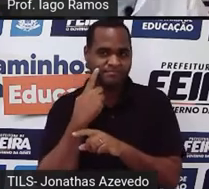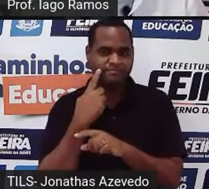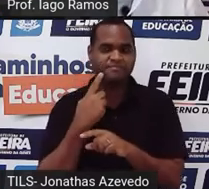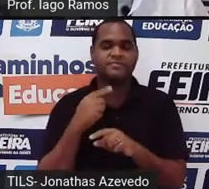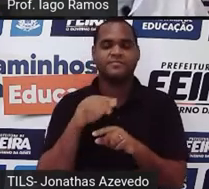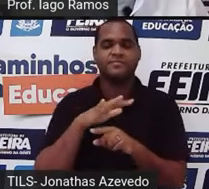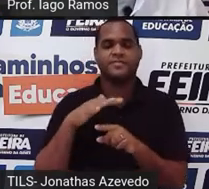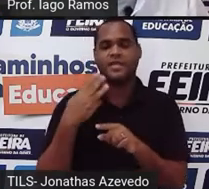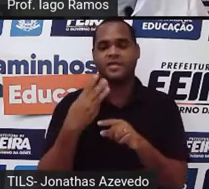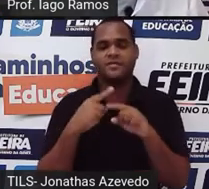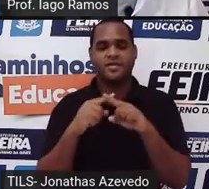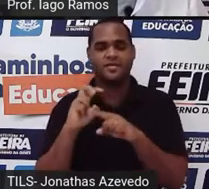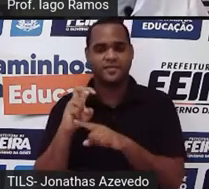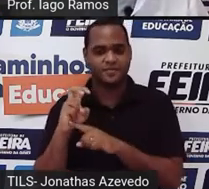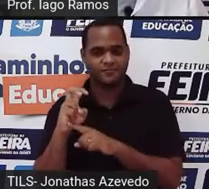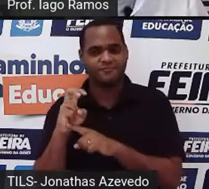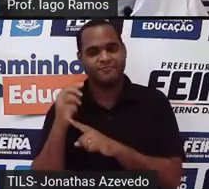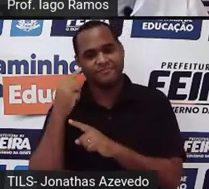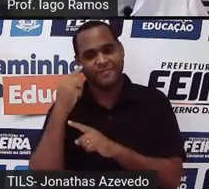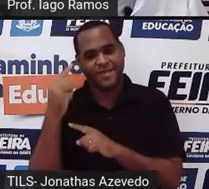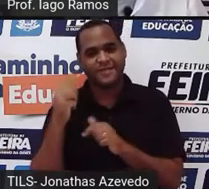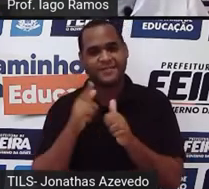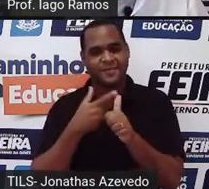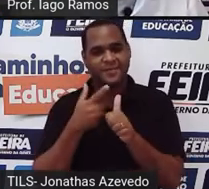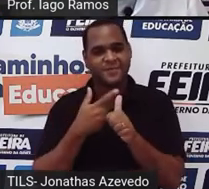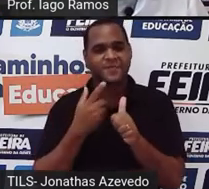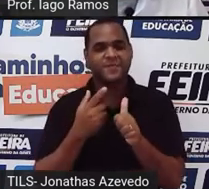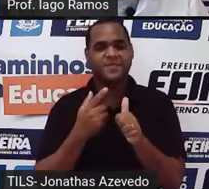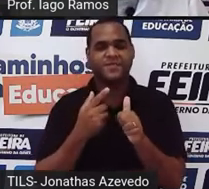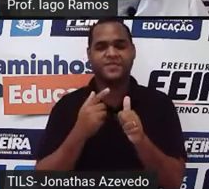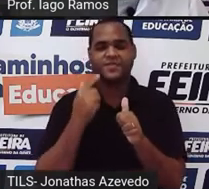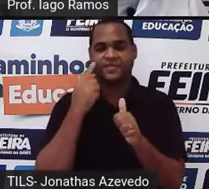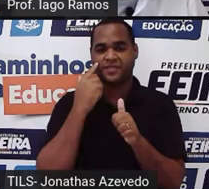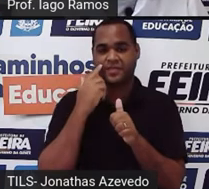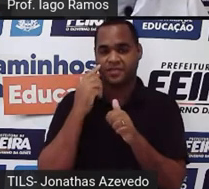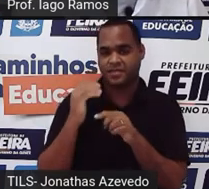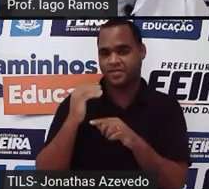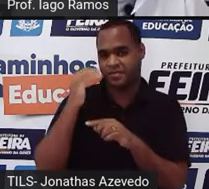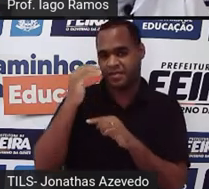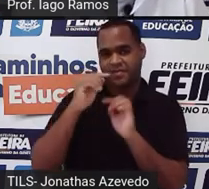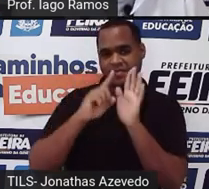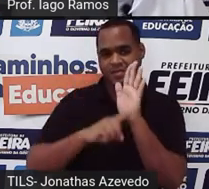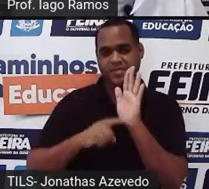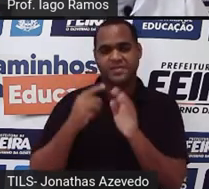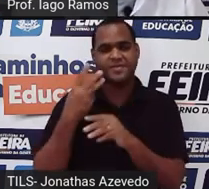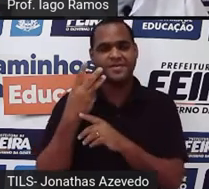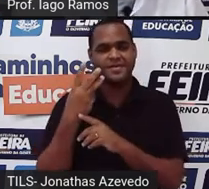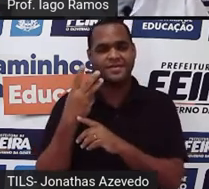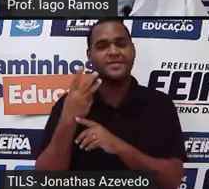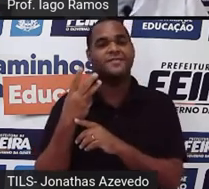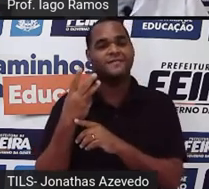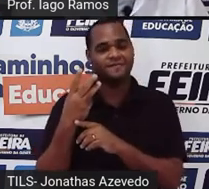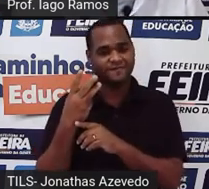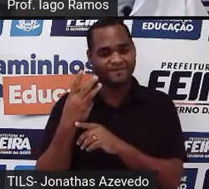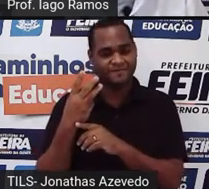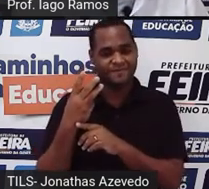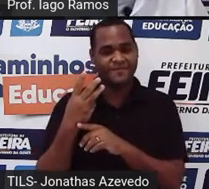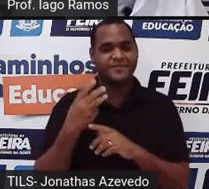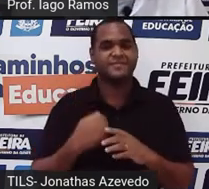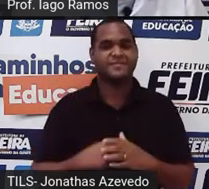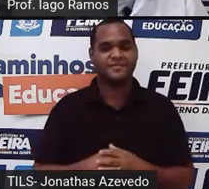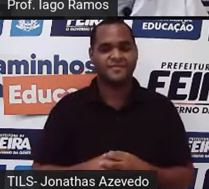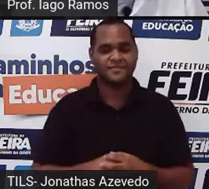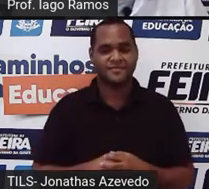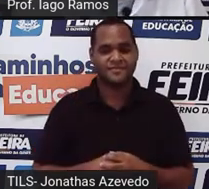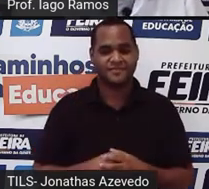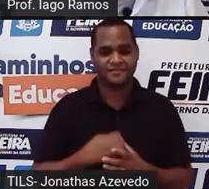embaixo, multiplica 3 por 5, eleva isso àquele expoente que é o mesmo, né? O 3 negativo. Então,